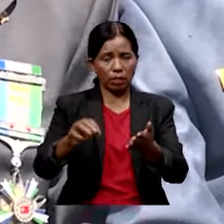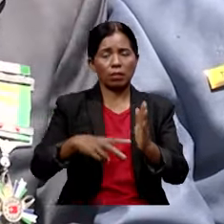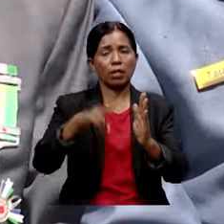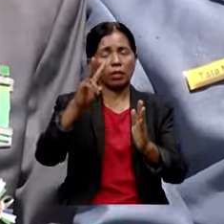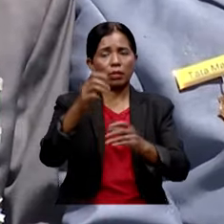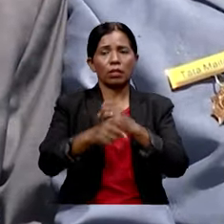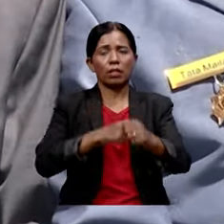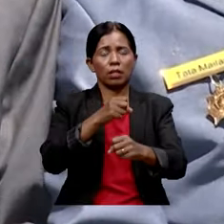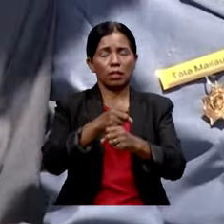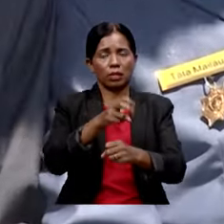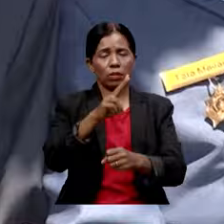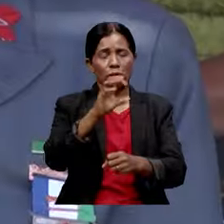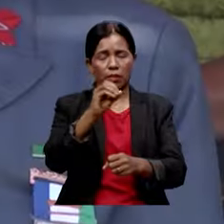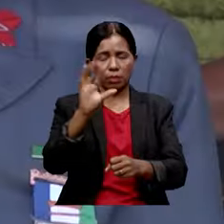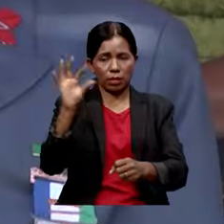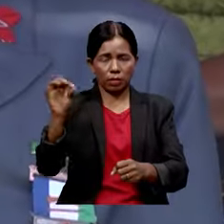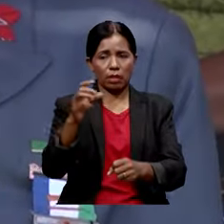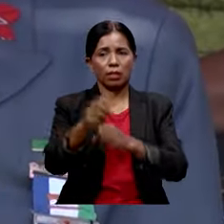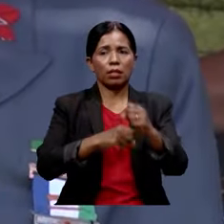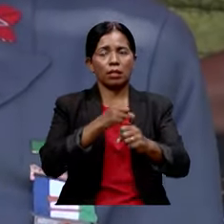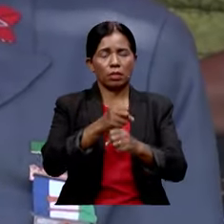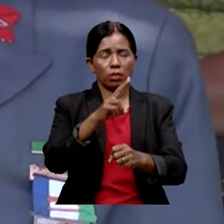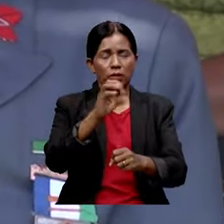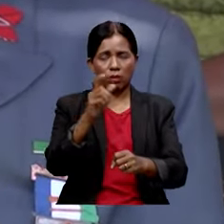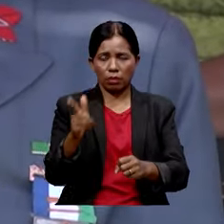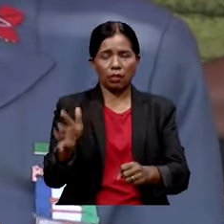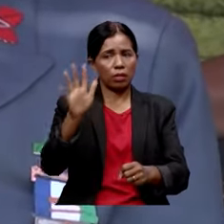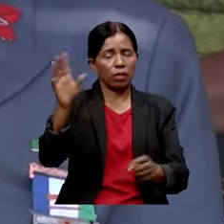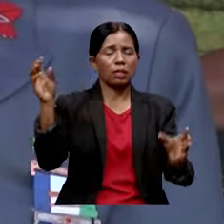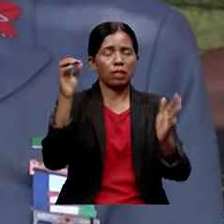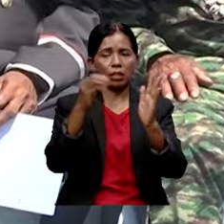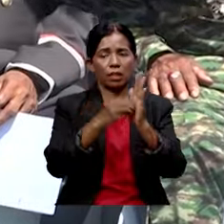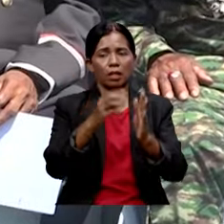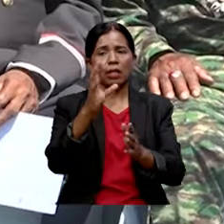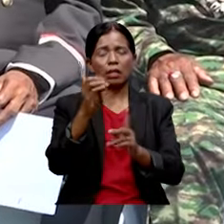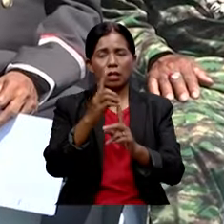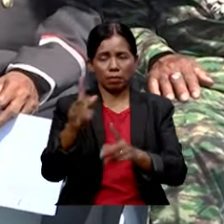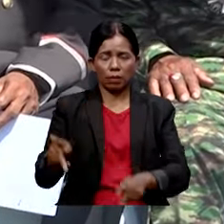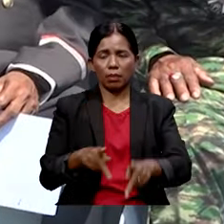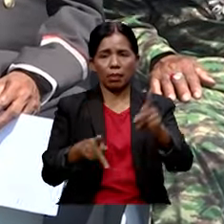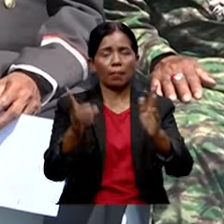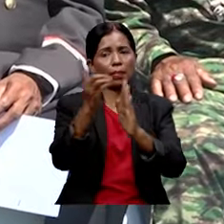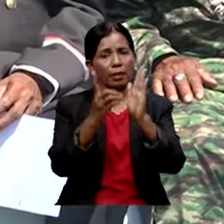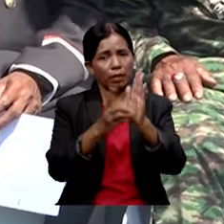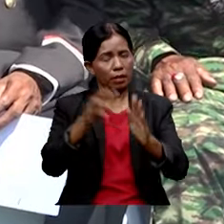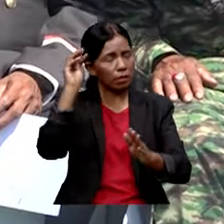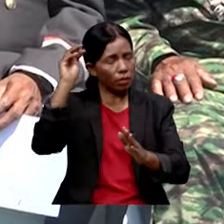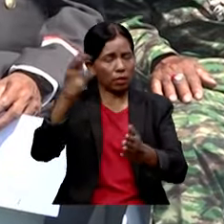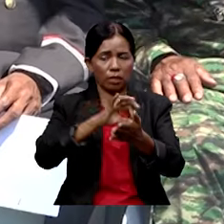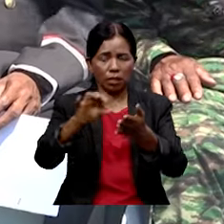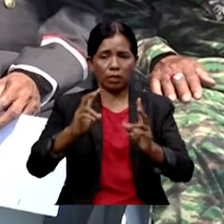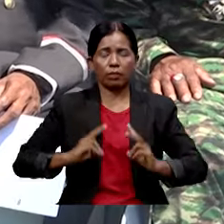rua Quietina Rio, Rua Cia, também início Tina Rio, Rua Nelson Lima, se taca assinar amba público. Tidaros na Bahia, Ministério Resista,